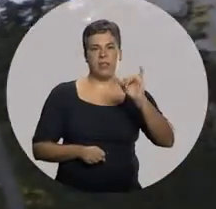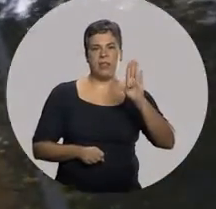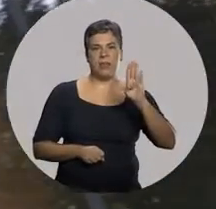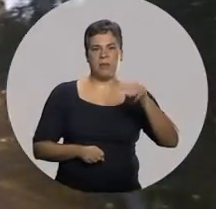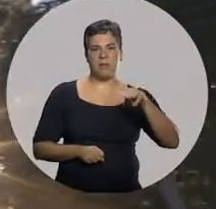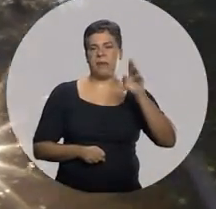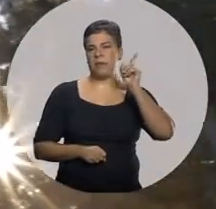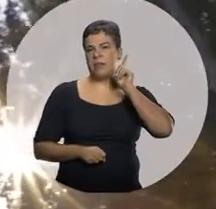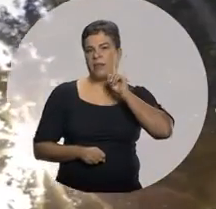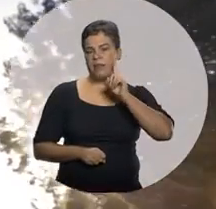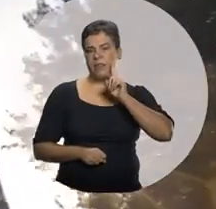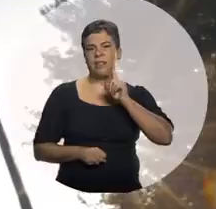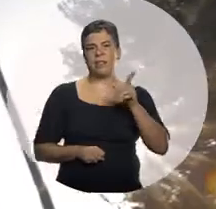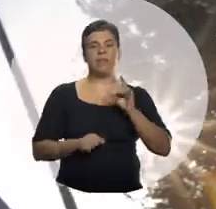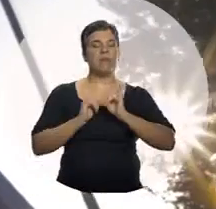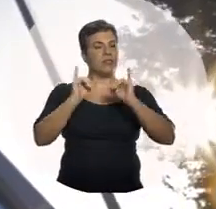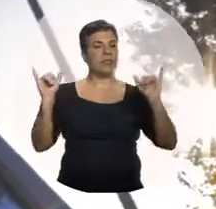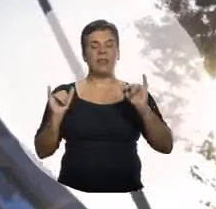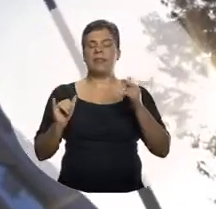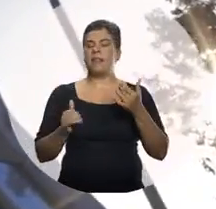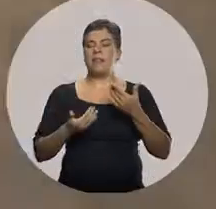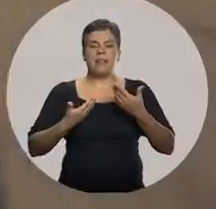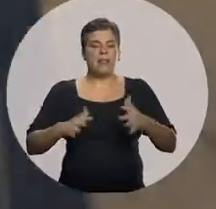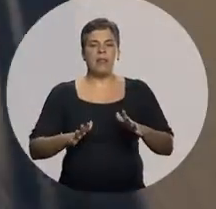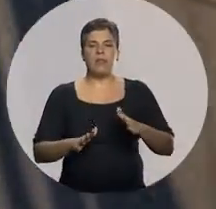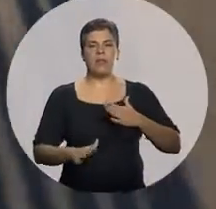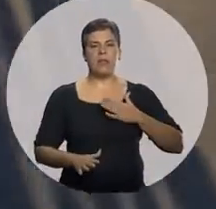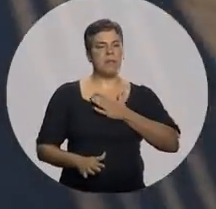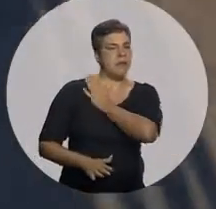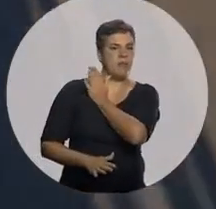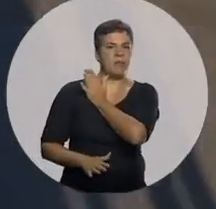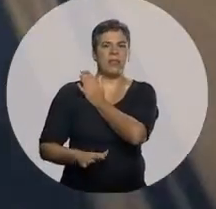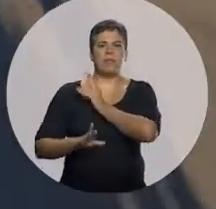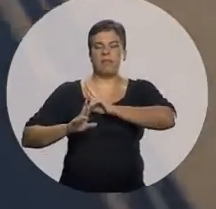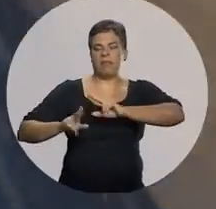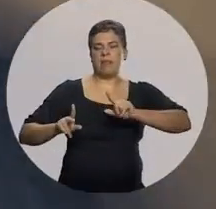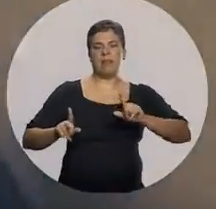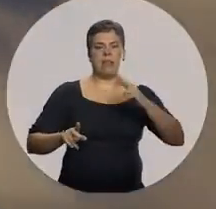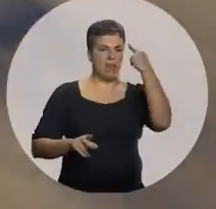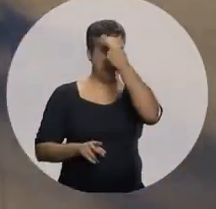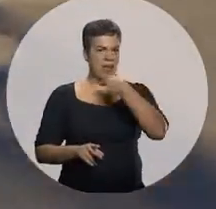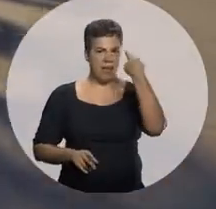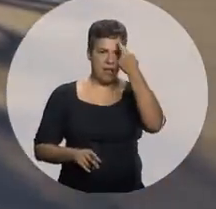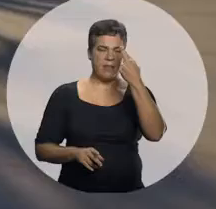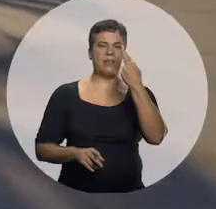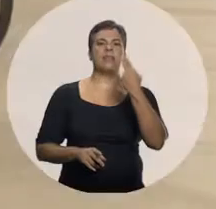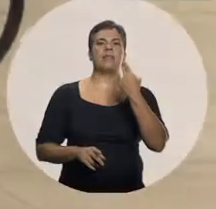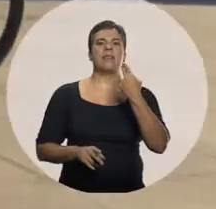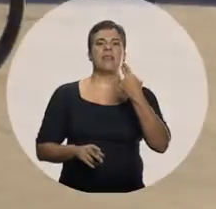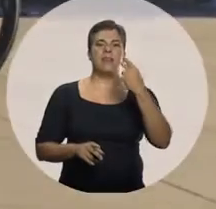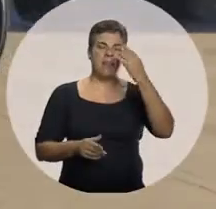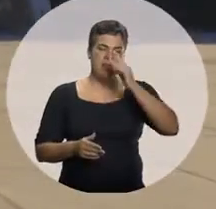nos Estados Unidos proclamou que não se deveria discriminar ou ter qualquer tipo de preconceito contra raça, cor